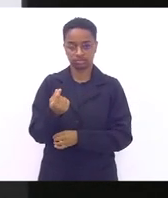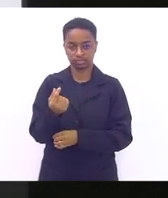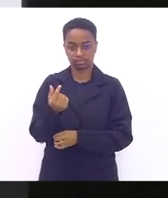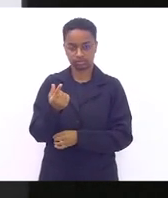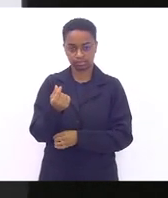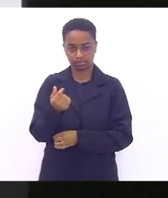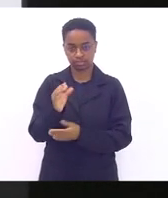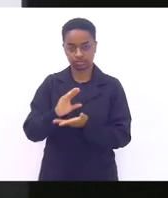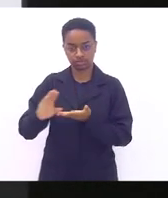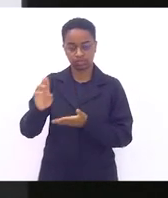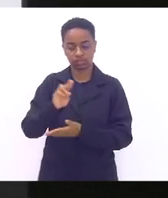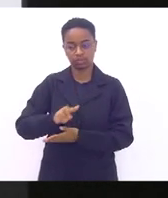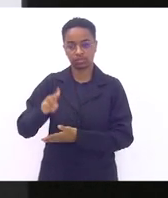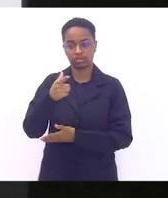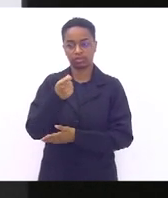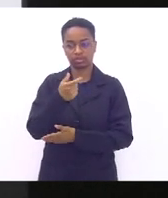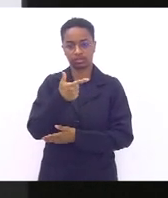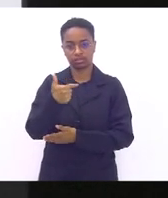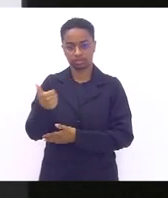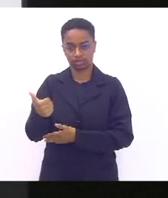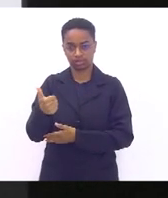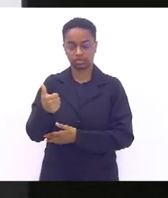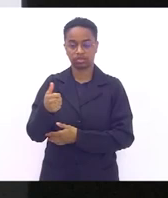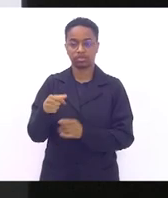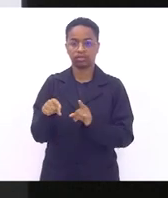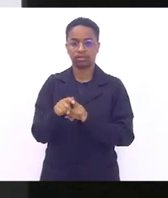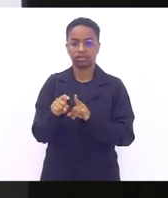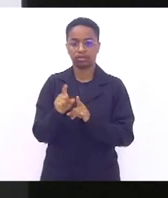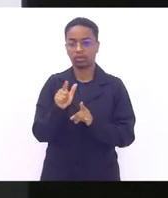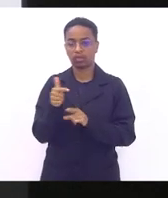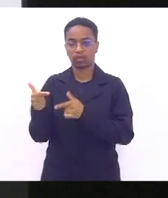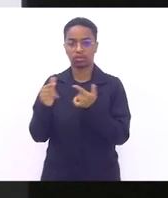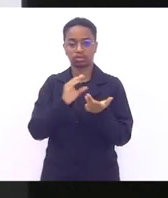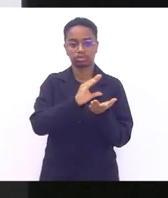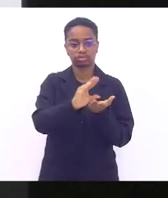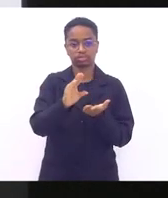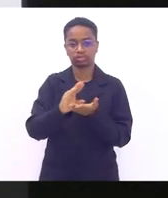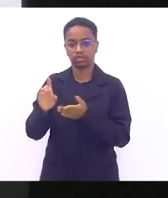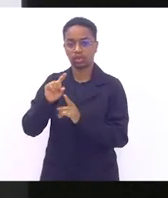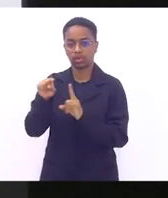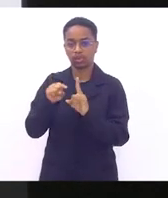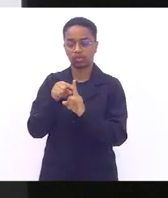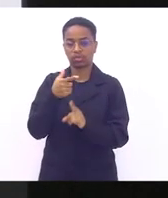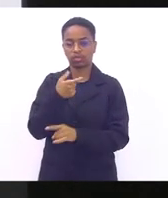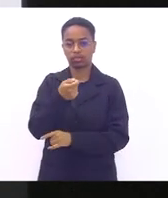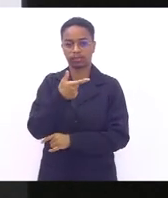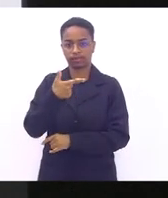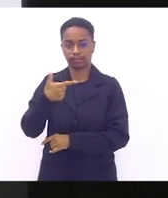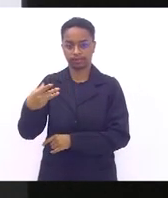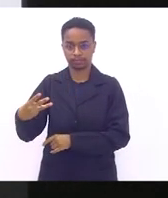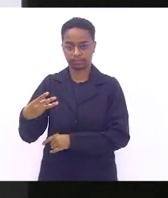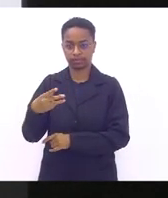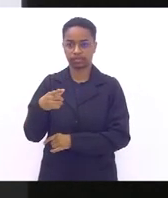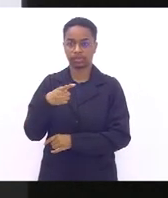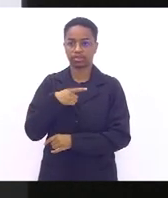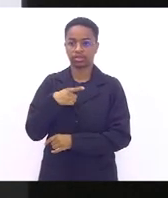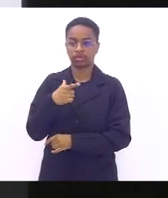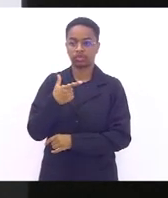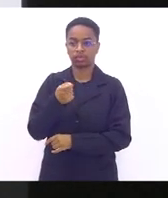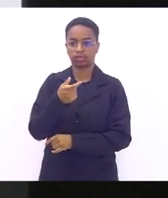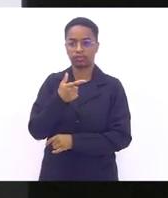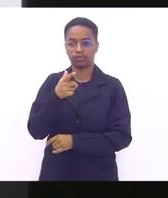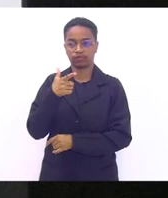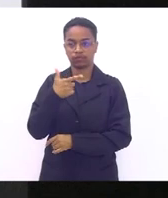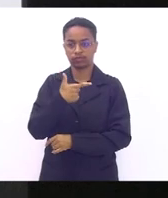em 2021, com o repasse do município, e com os repasses previstos para 2023, o de 2022, 56 milhões, mais os